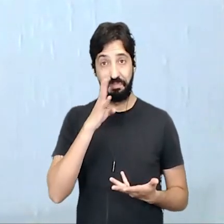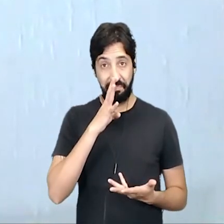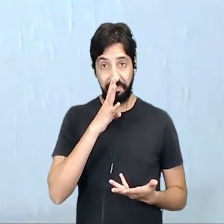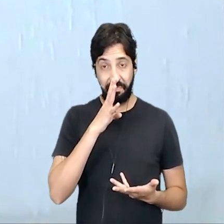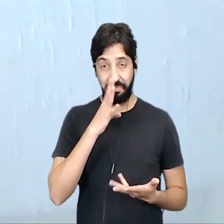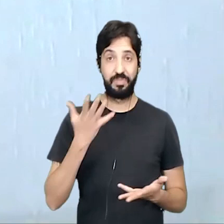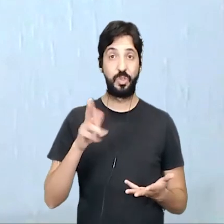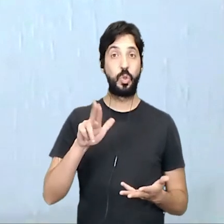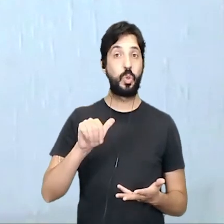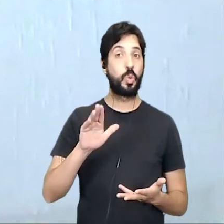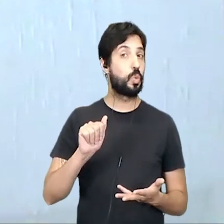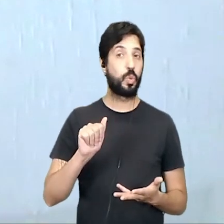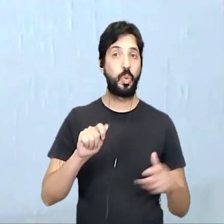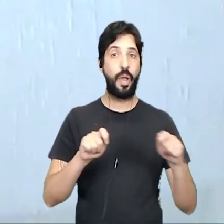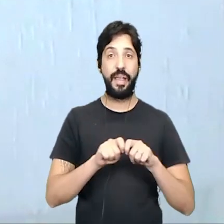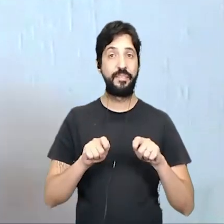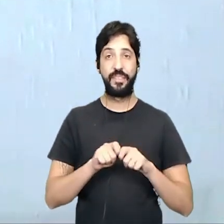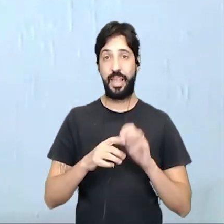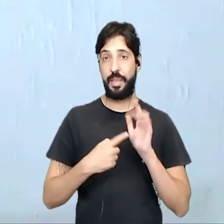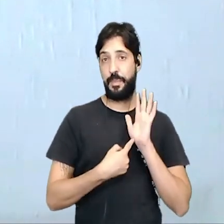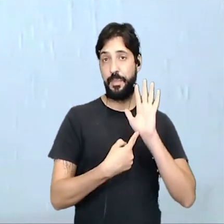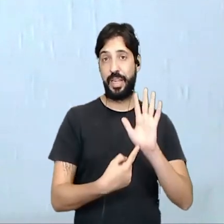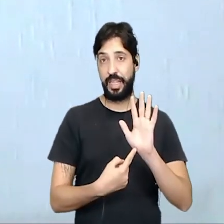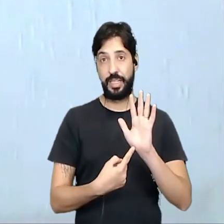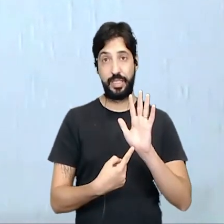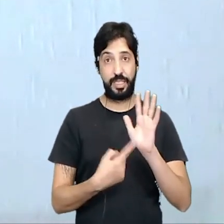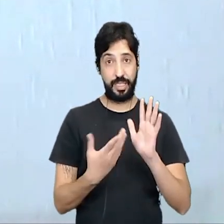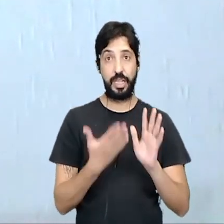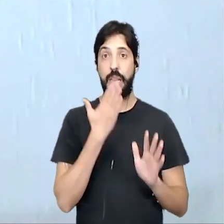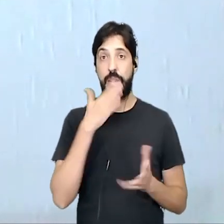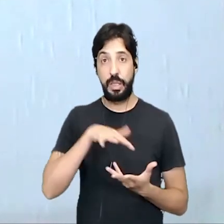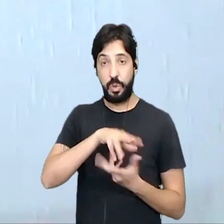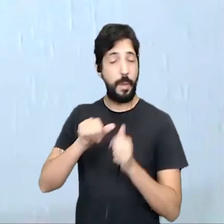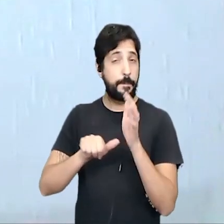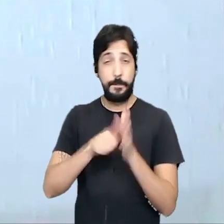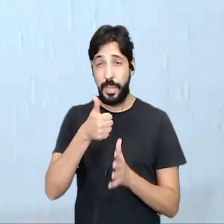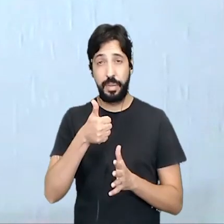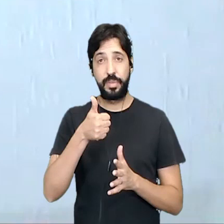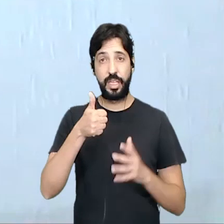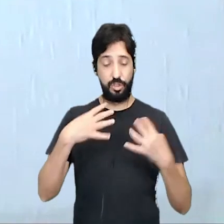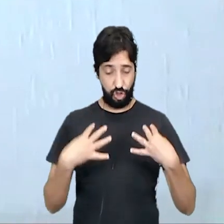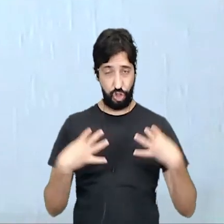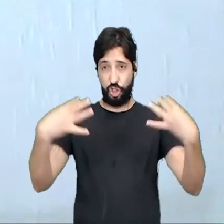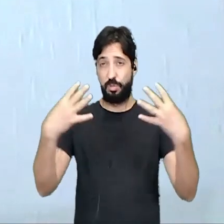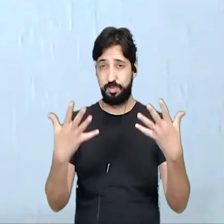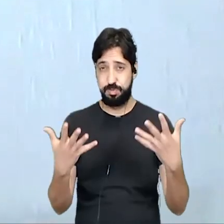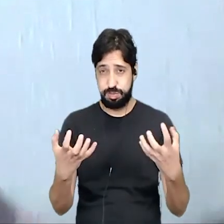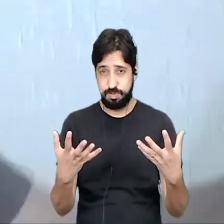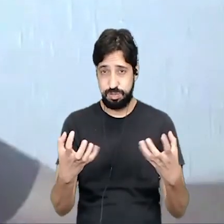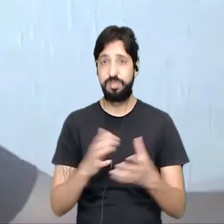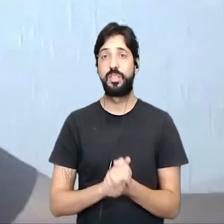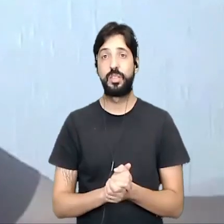uma coisa impressionante. Quer dizer, a gente nunca tinha feito uma apresentação do Silêncio do Mundo. A primeira foi